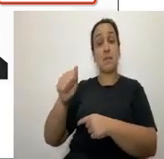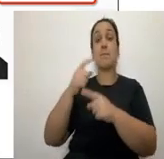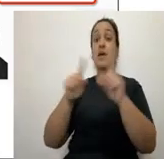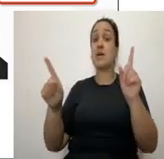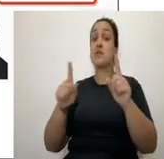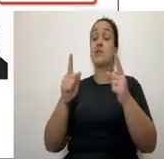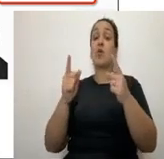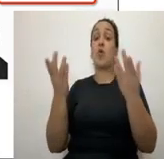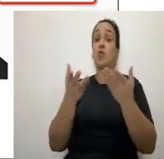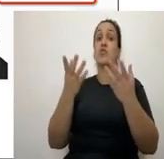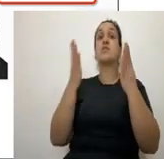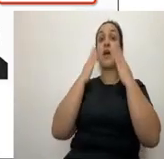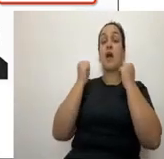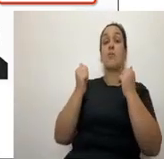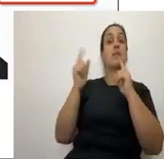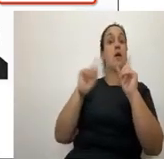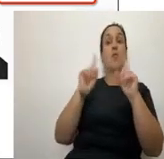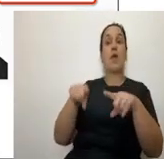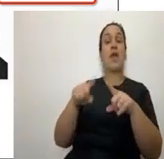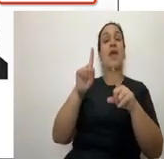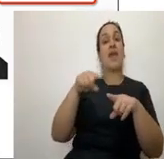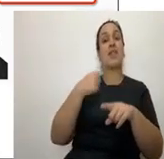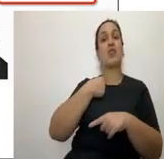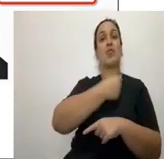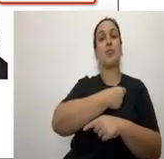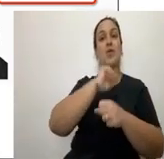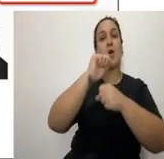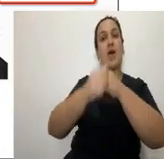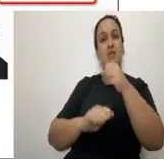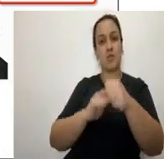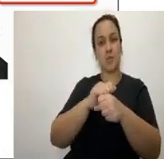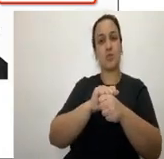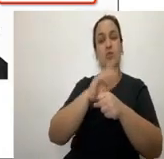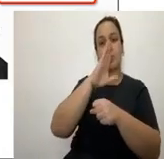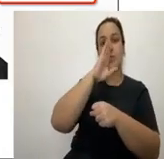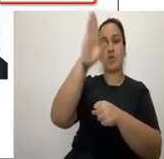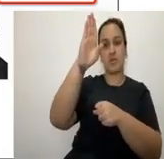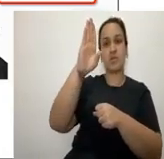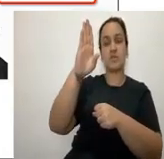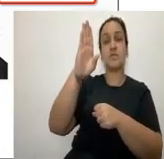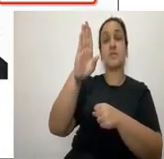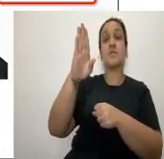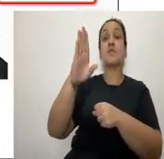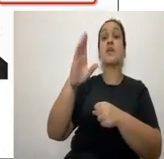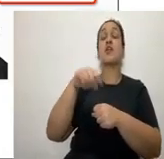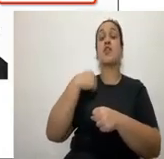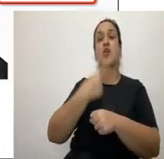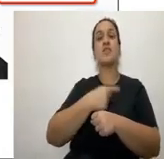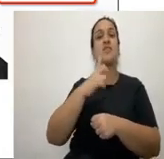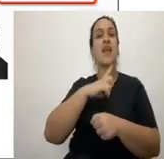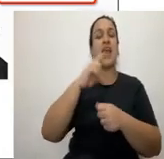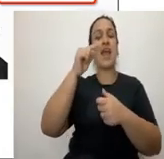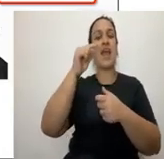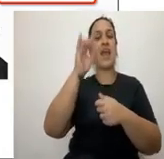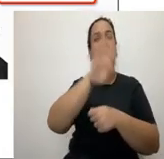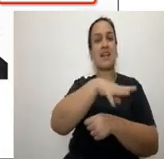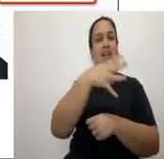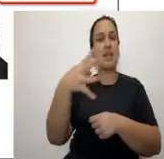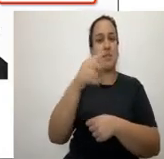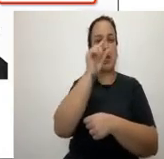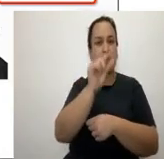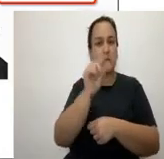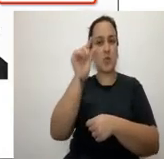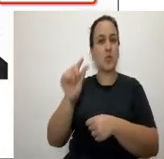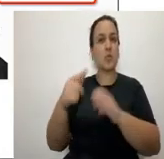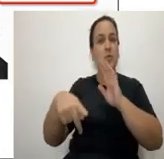verdade a gente já sabe que não, é pelo número atômico. Inclusive nós temos elementos como o carbono 12 e o